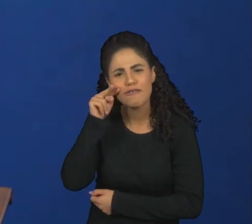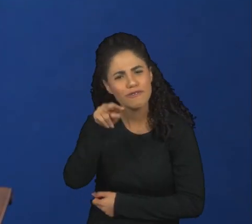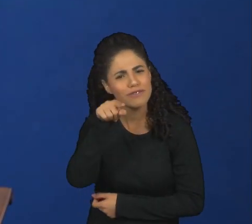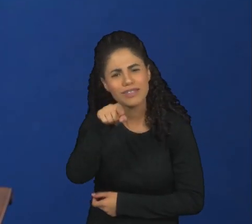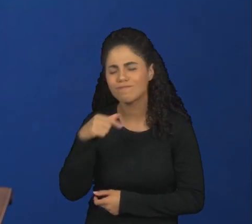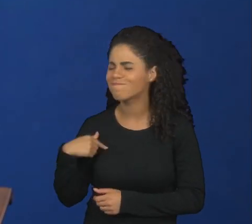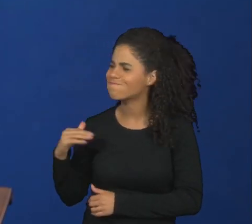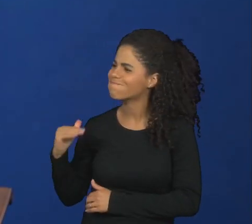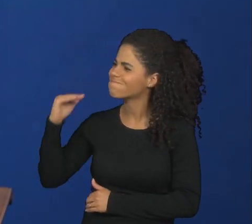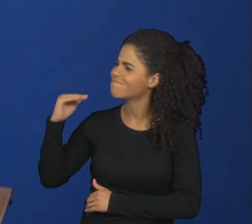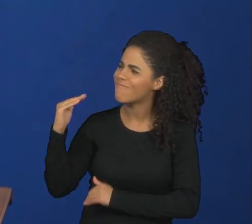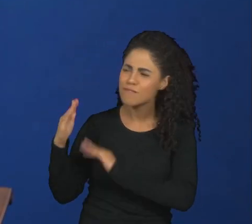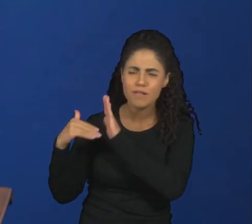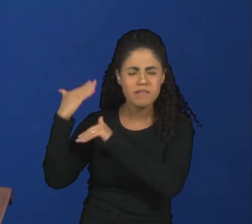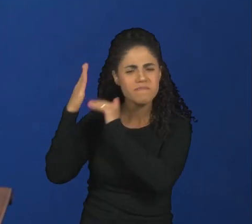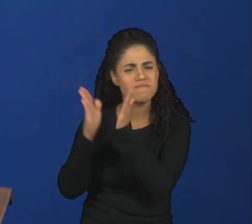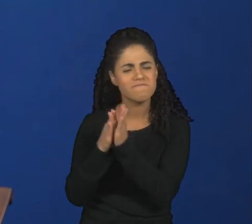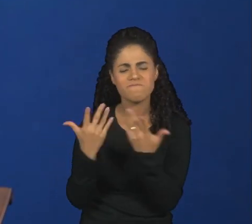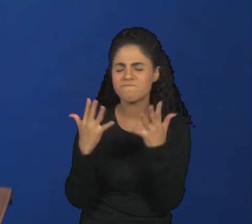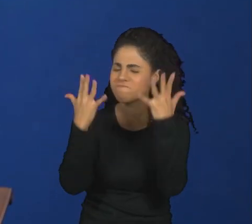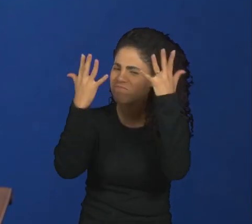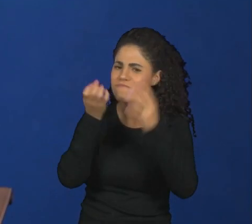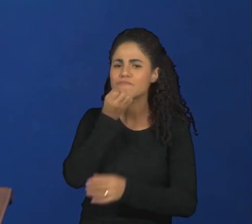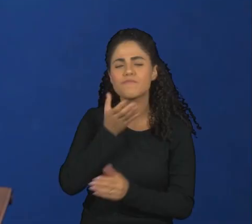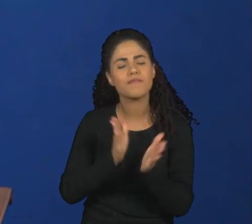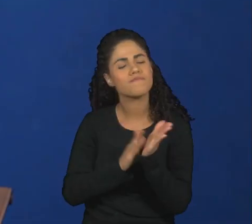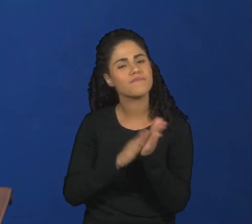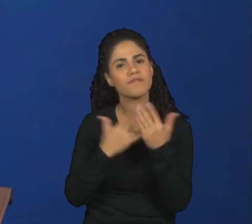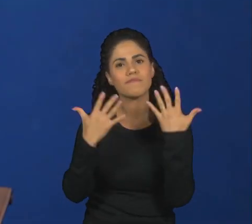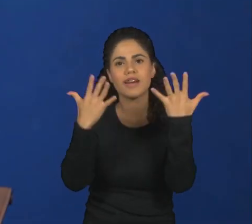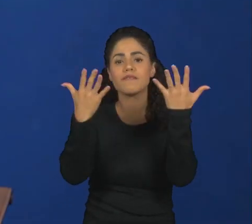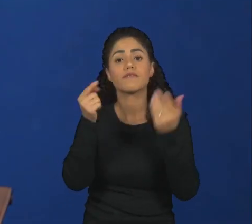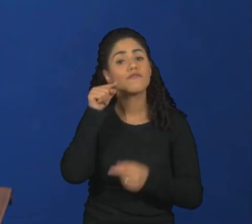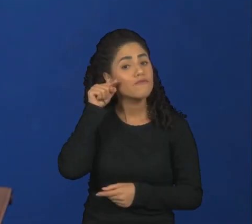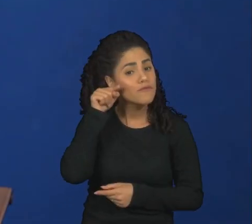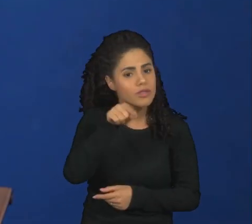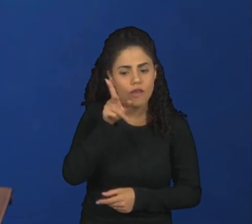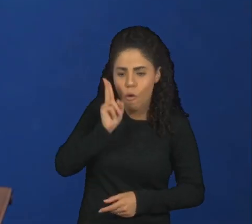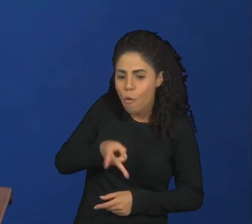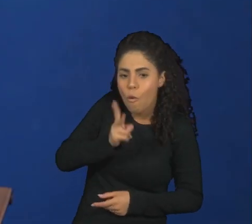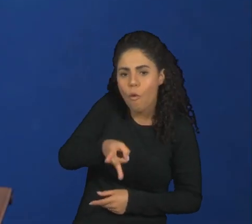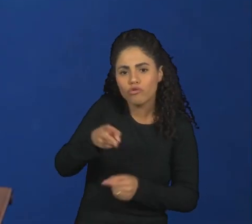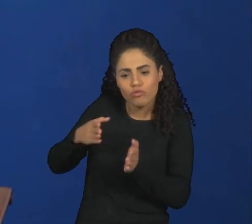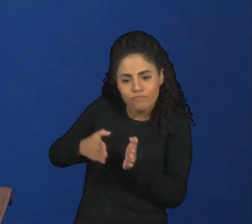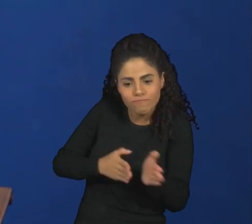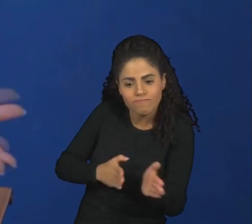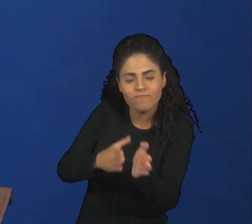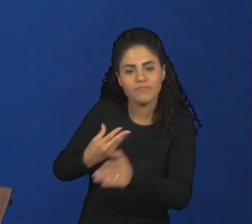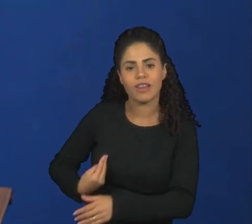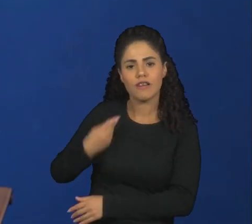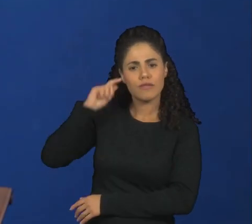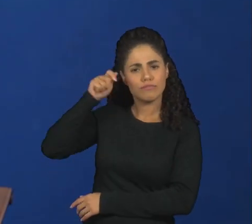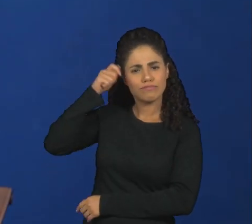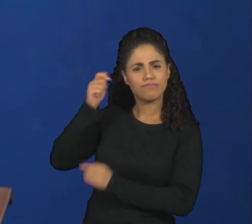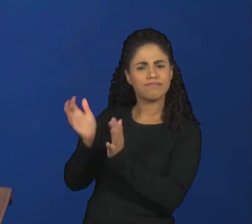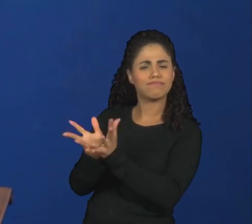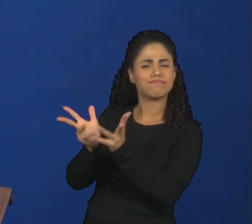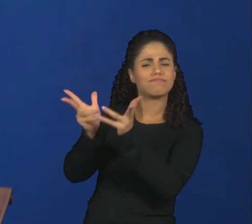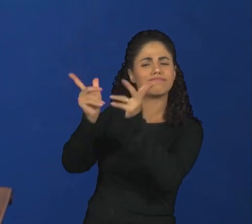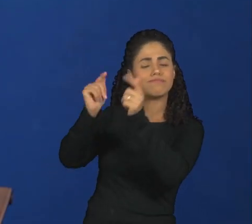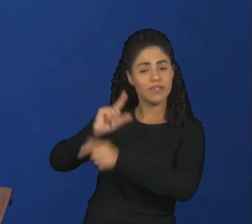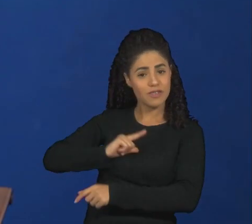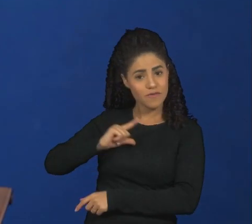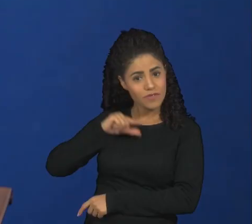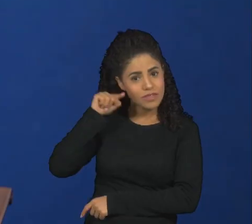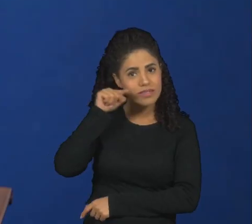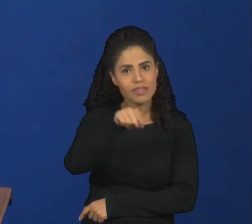E é lindo de ver, me emociona. Parabéns, que você siga nessa trajetória deslumbrante que você